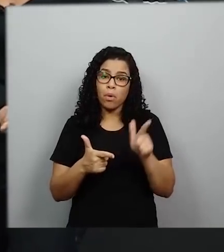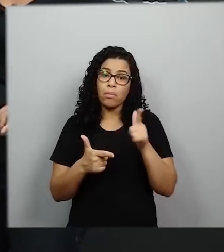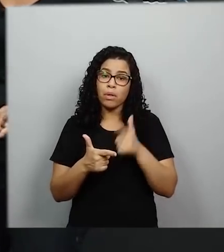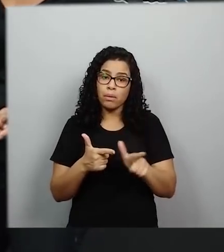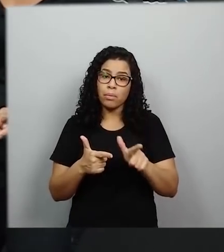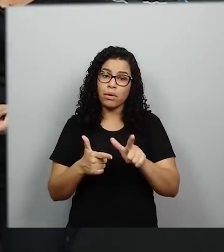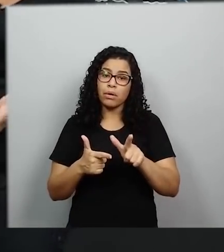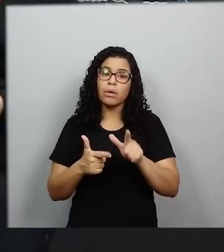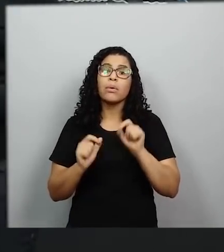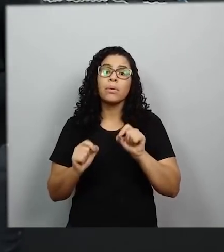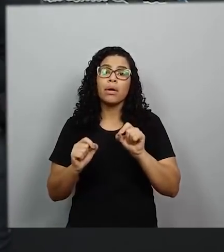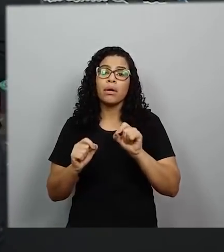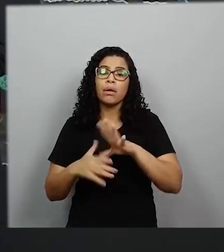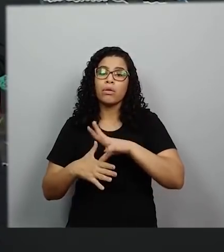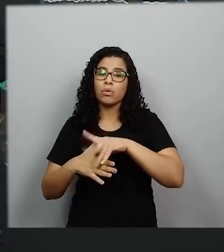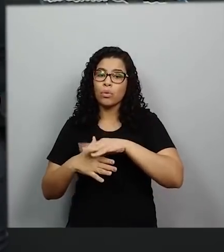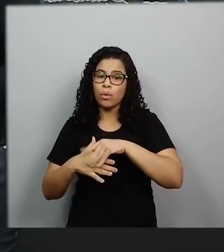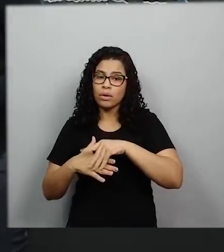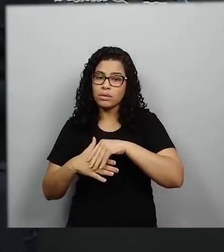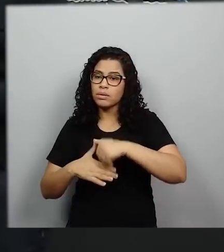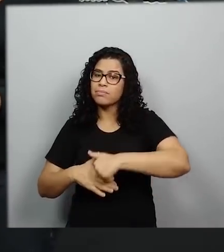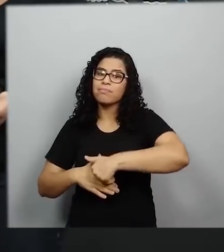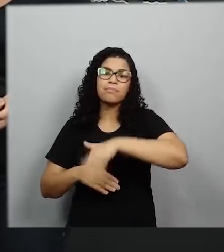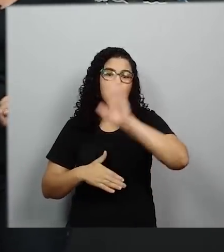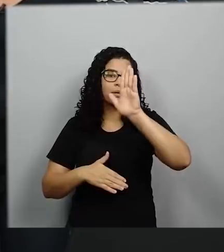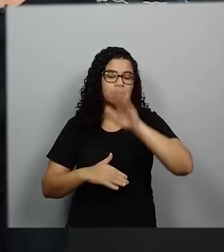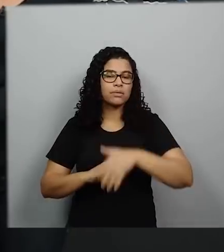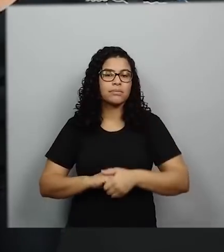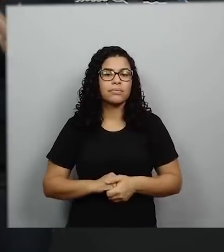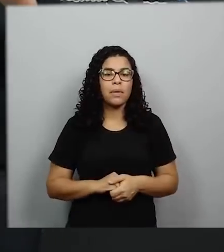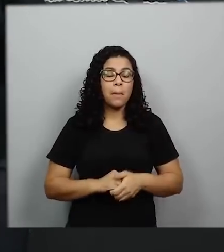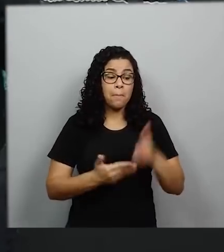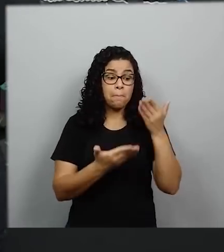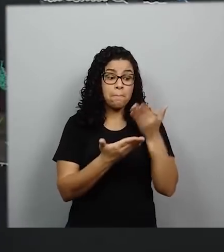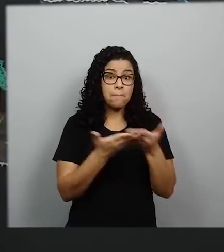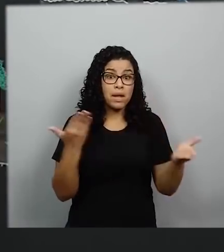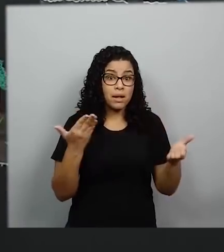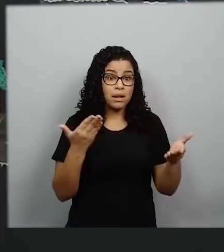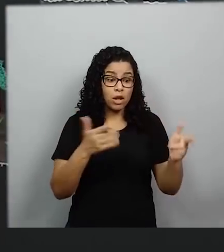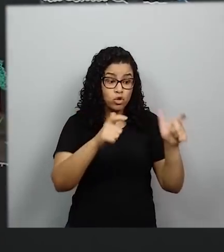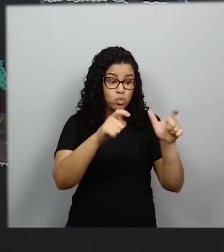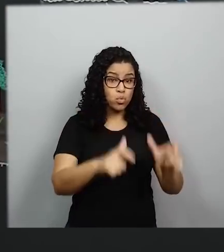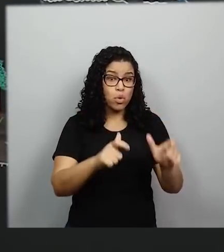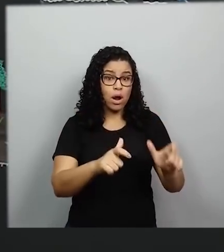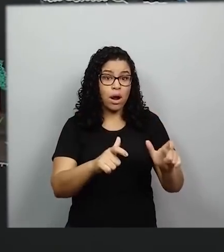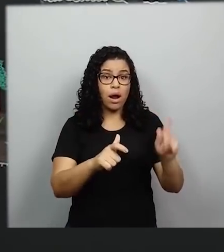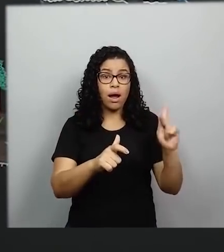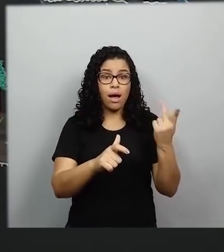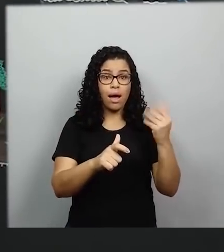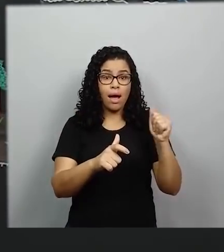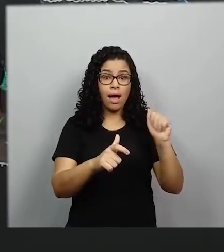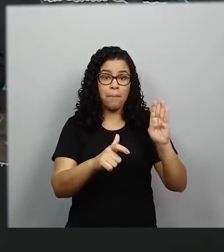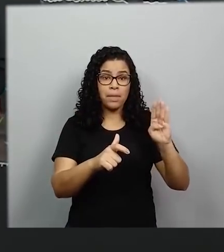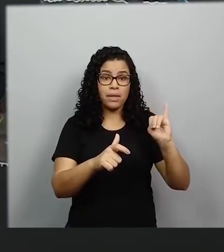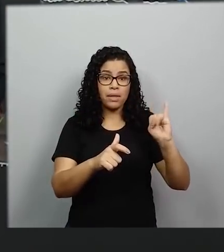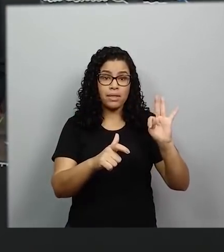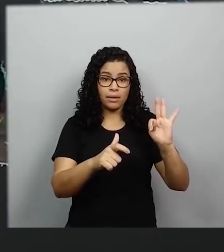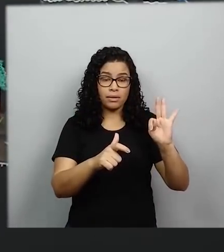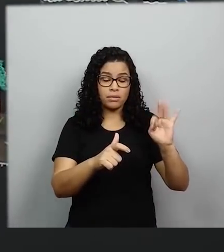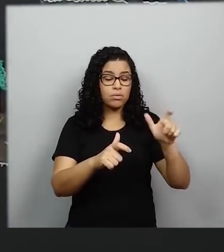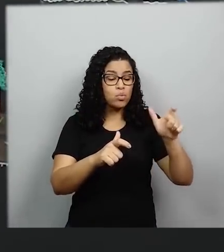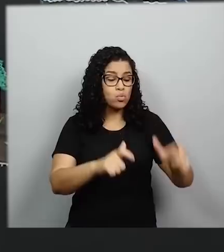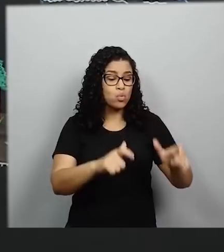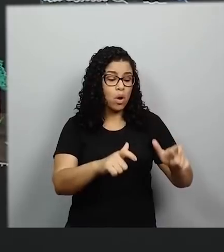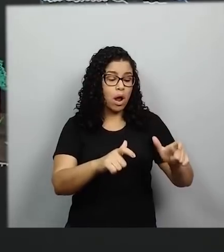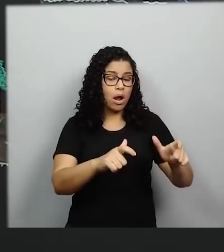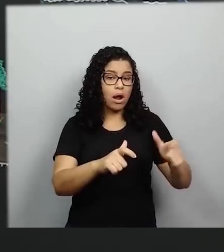de doenças. Perda de hábitat, extinção de espécies. O hábitat é o local que cada espécie vive. Se eu